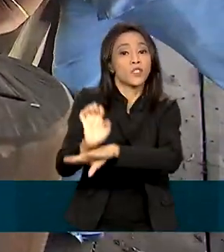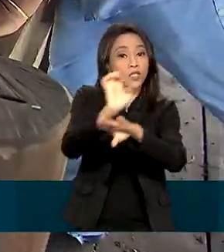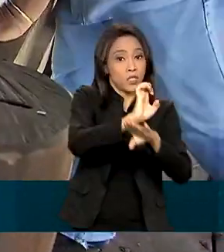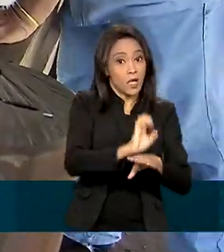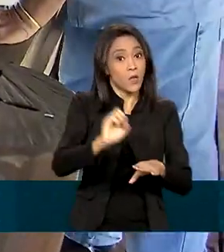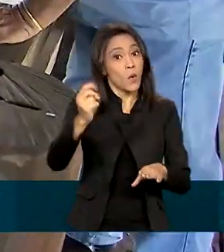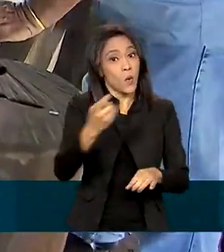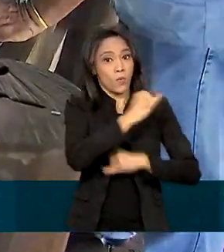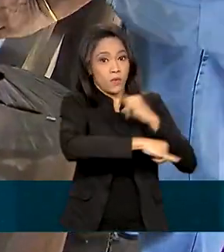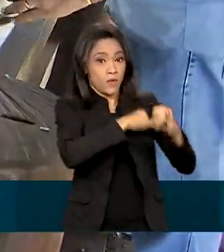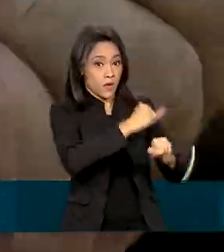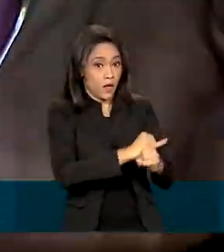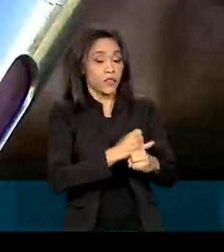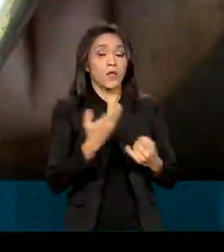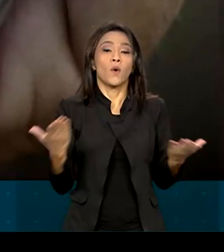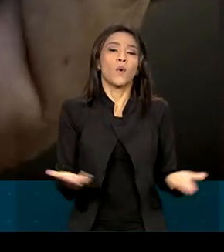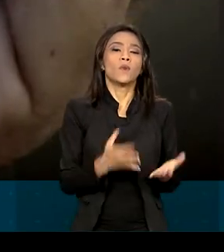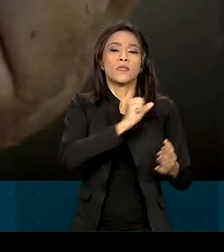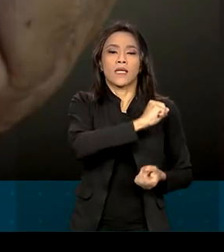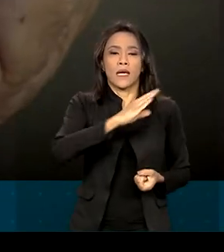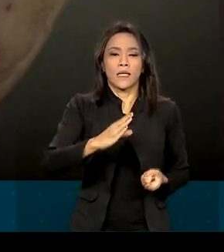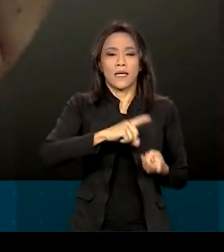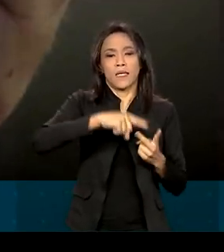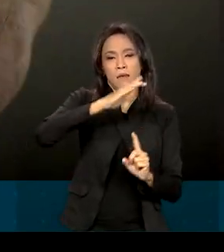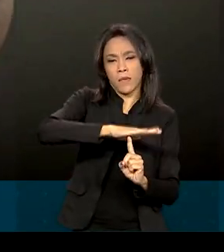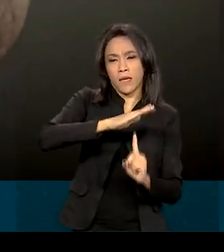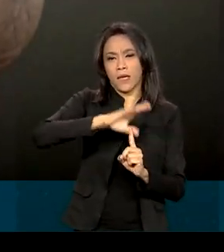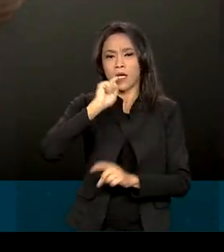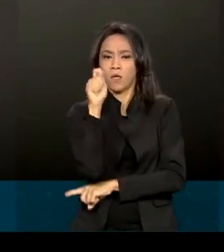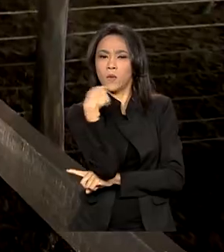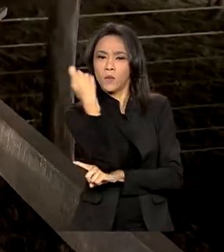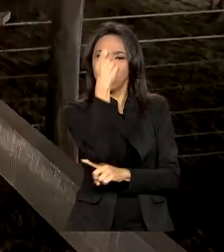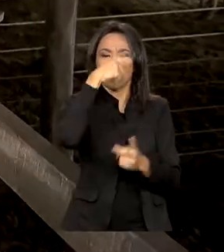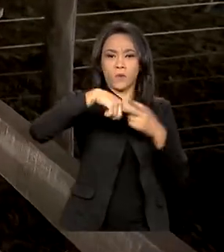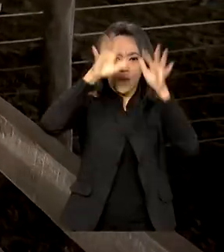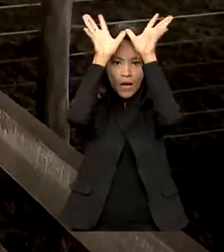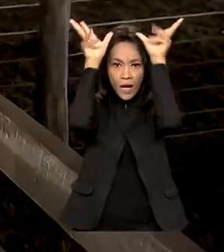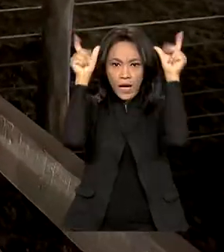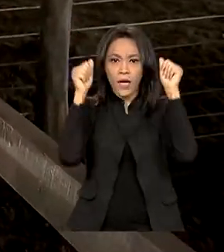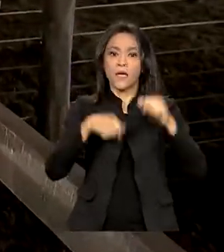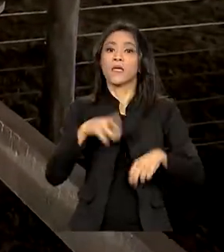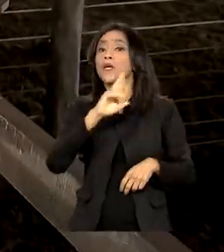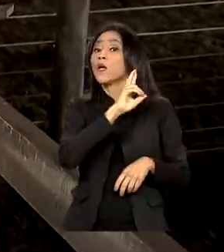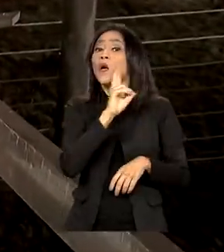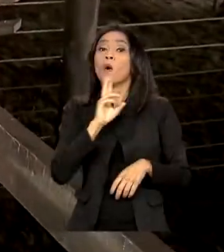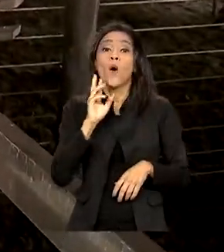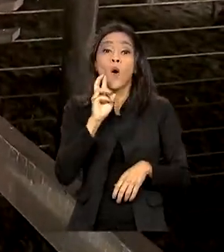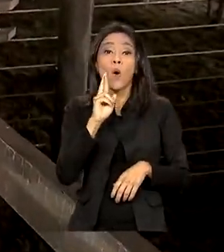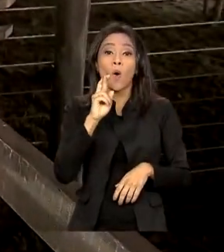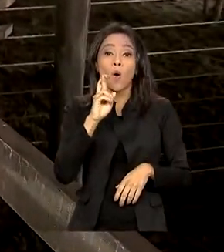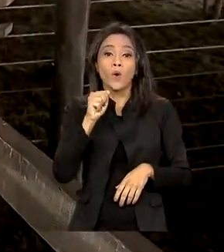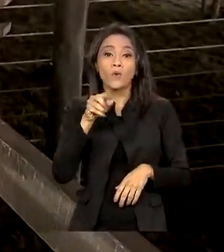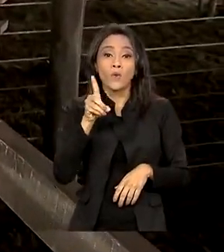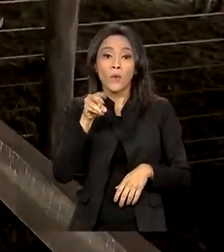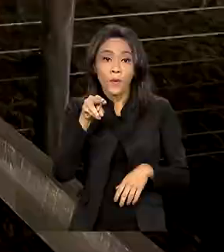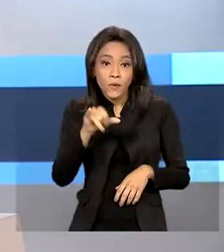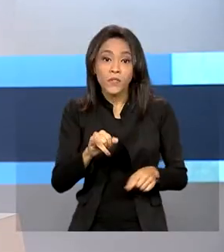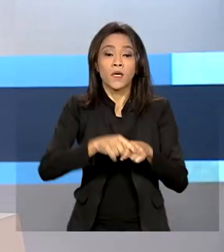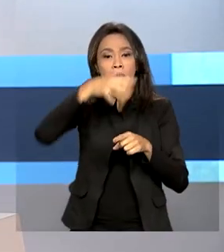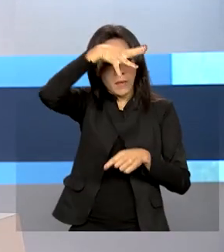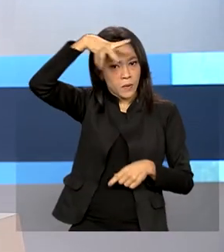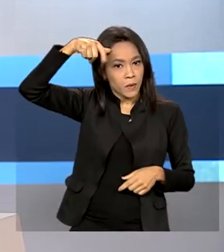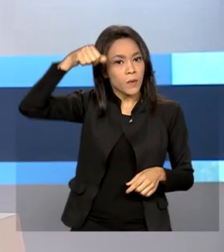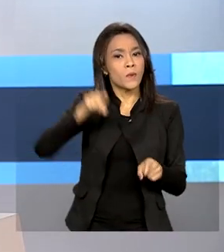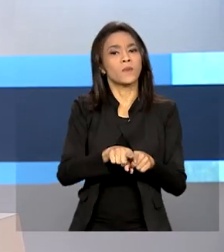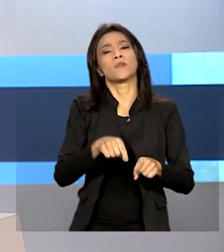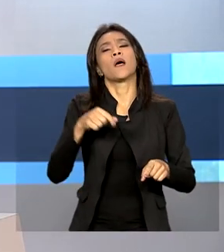Atualmente, os estados de Santa Catarina, Paraná, Rio Grande do Sul, Acre, Rondônia e parte do Amazonas e de Mato Grosso